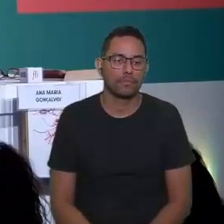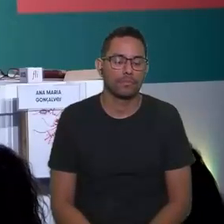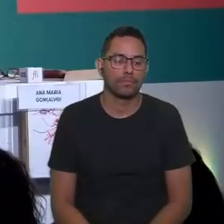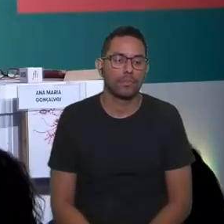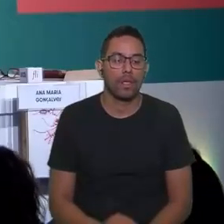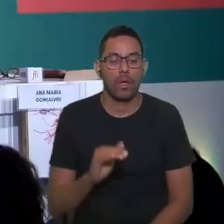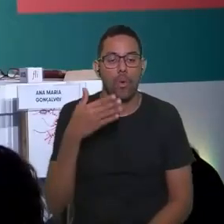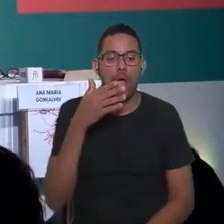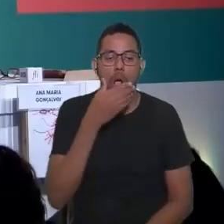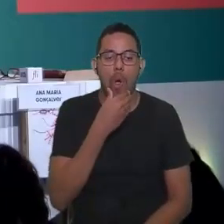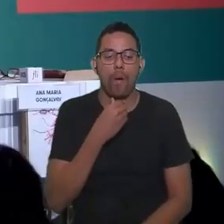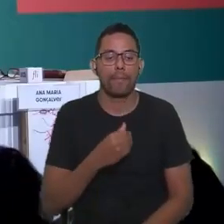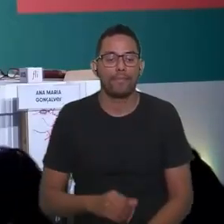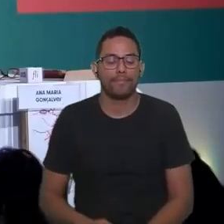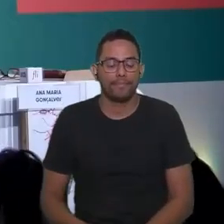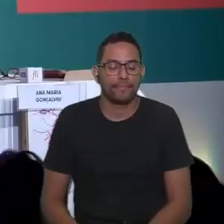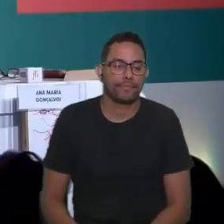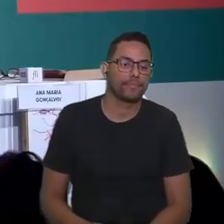quando é homem,